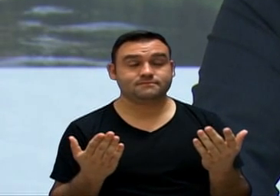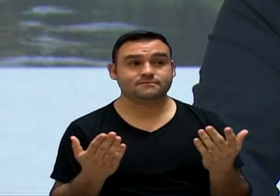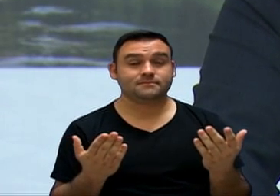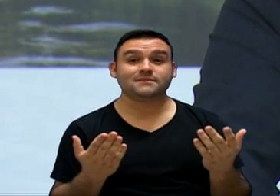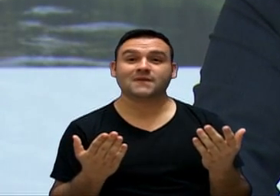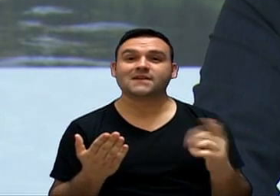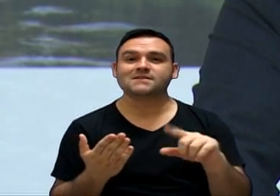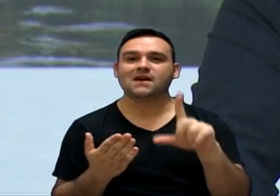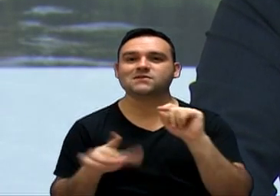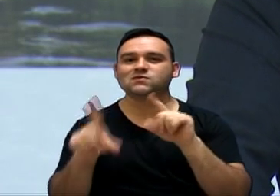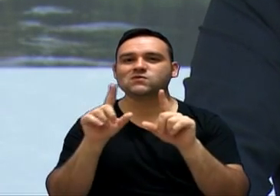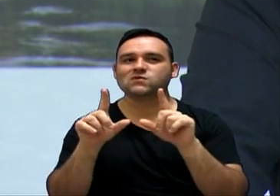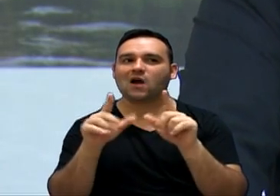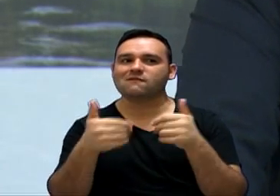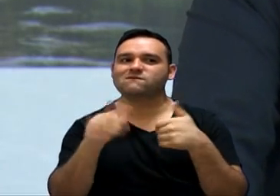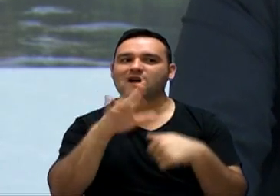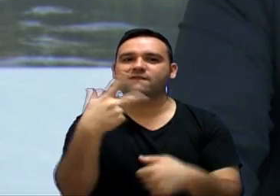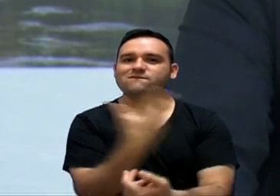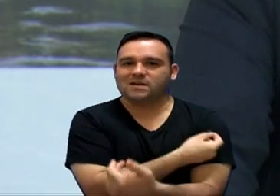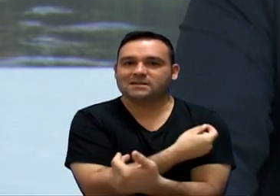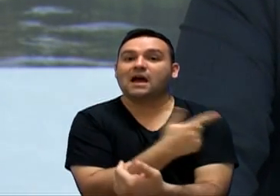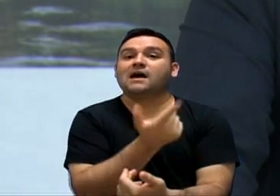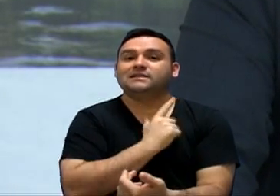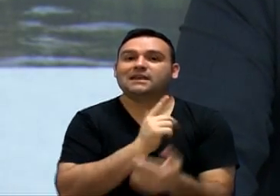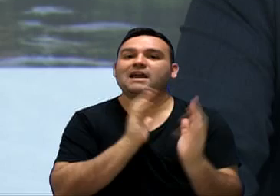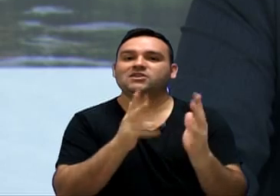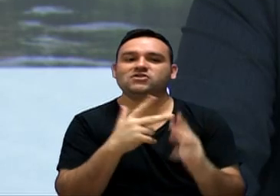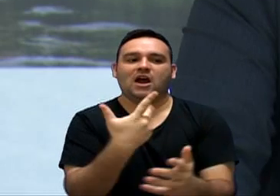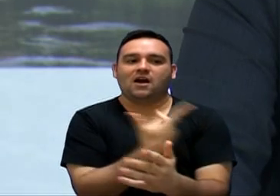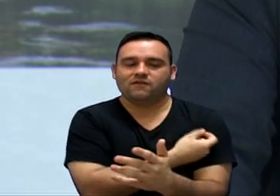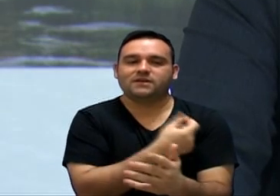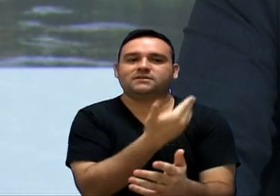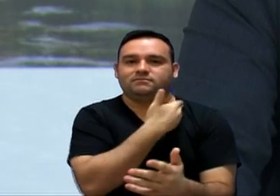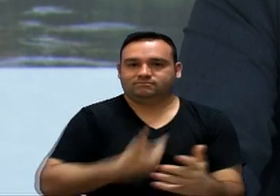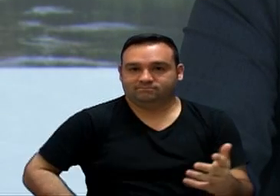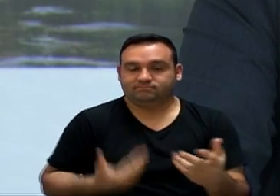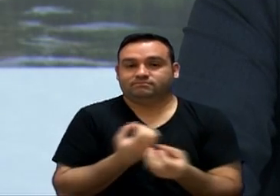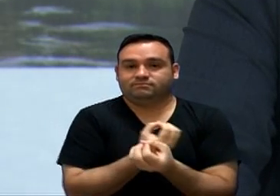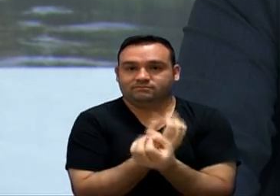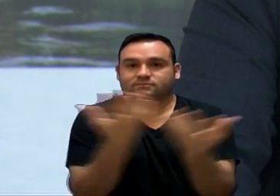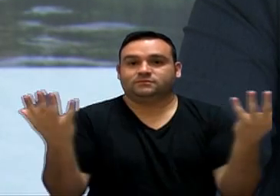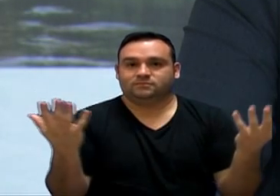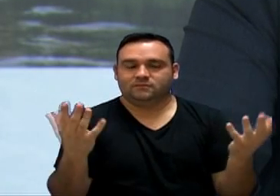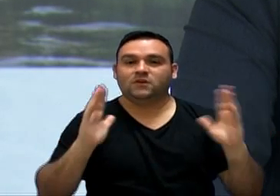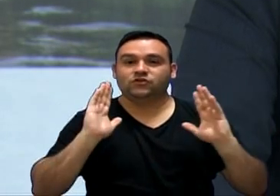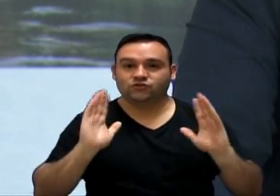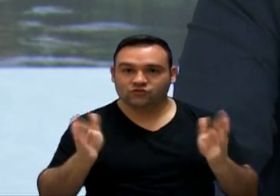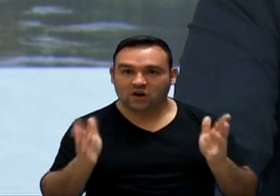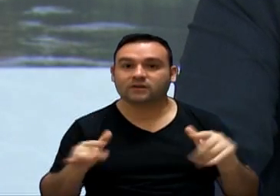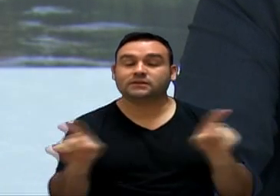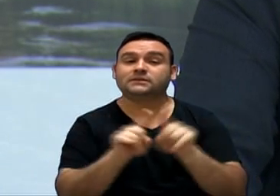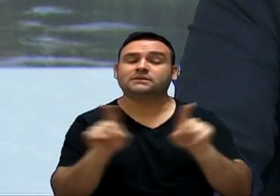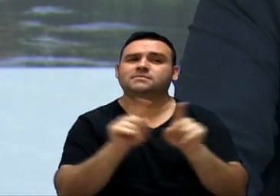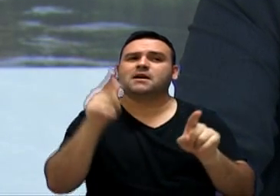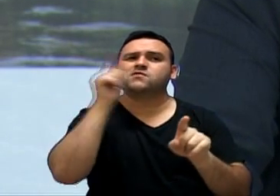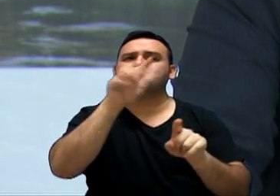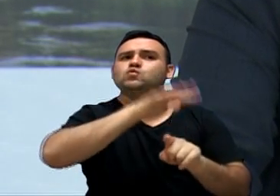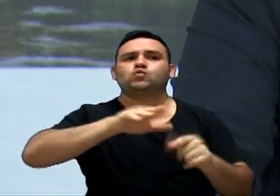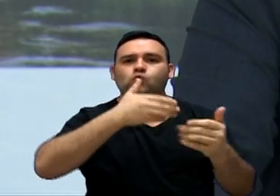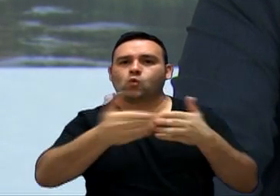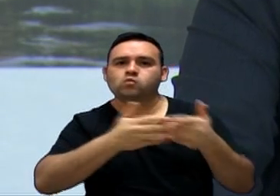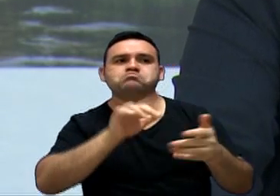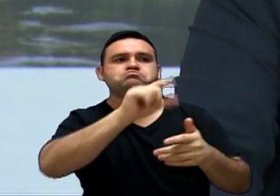Uma vez que os que optam por se vacinarem já têm as vacinas na rede pública disponibilizadas pelo governo federal e ao alcance de